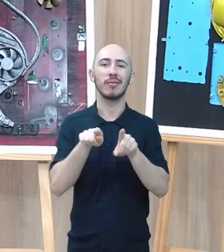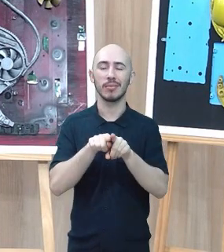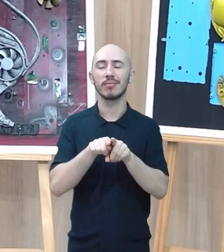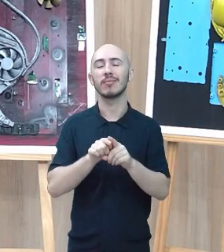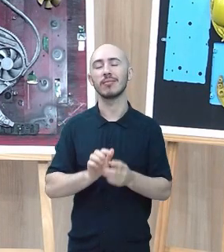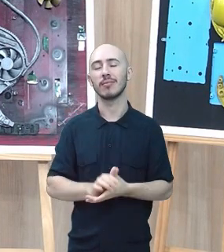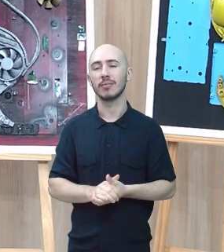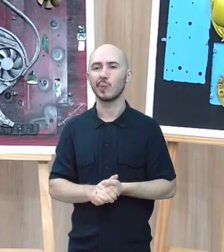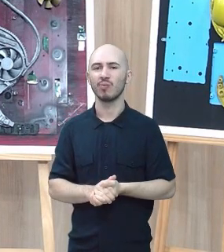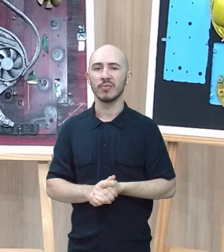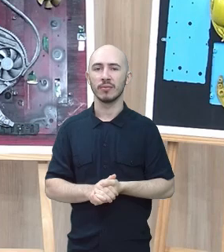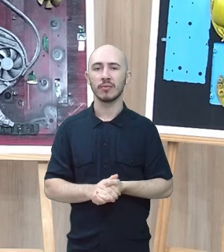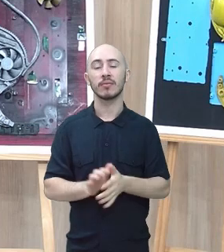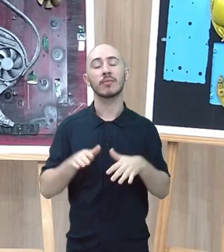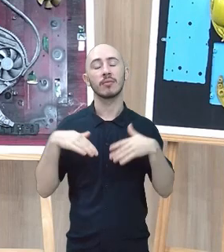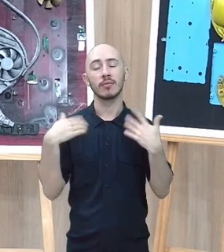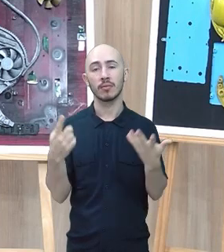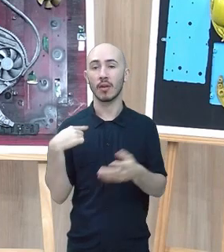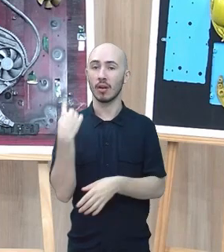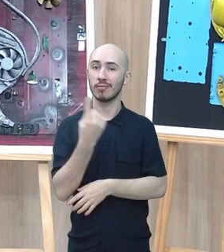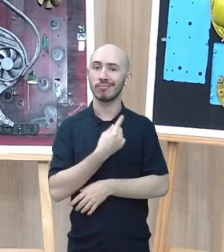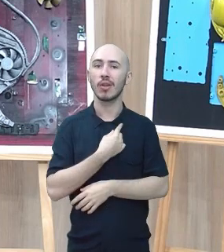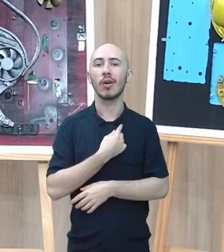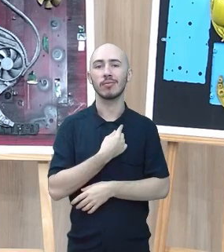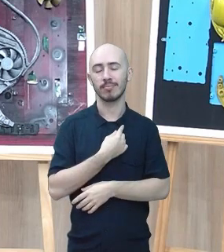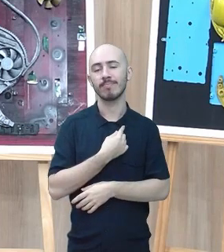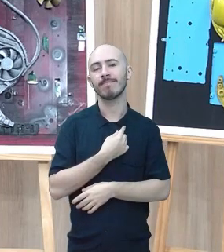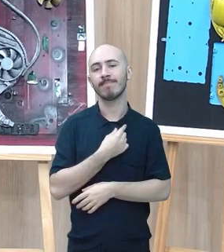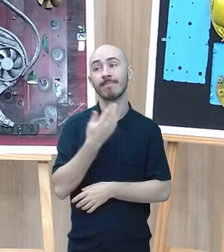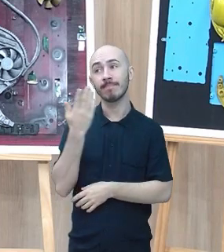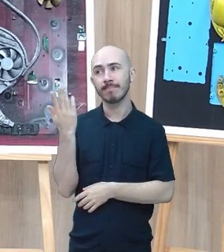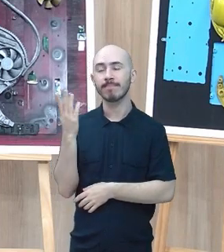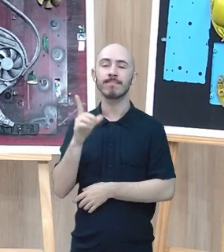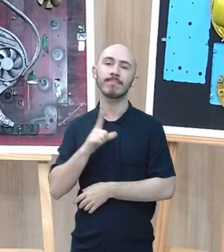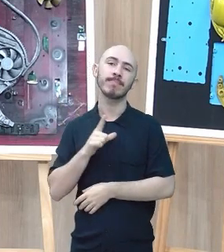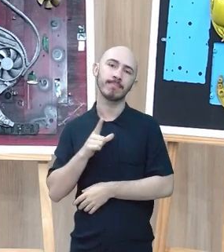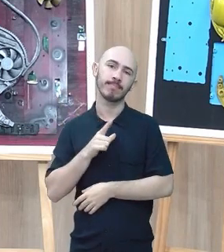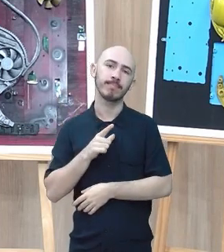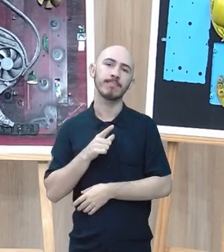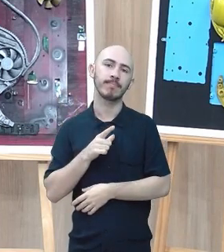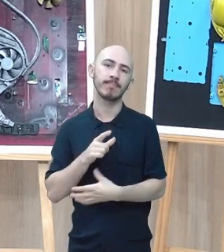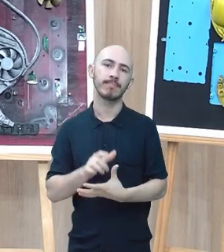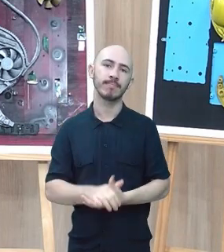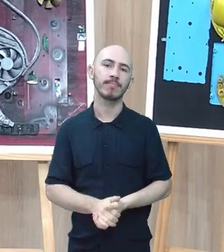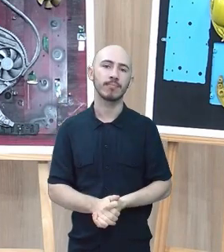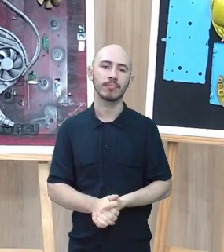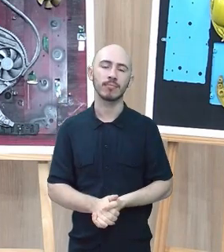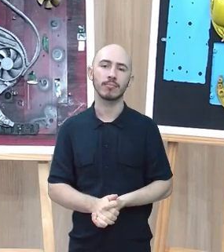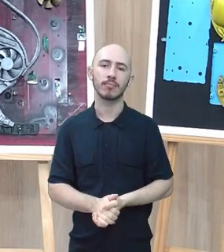Então, a gente tem essa realidade aí realmente